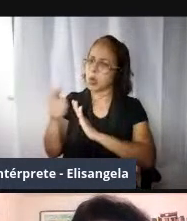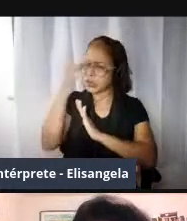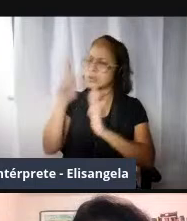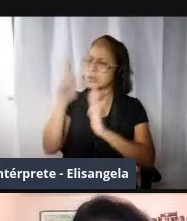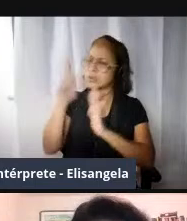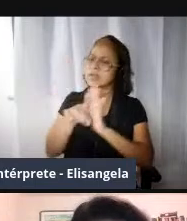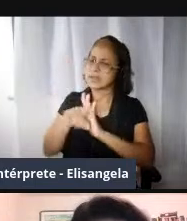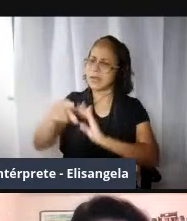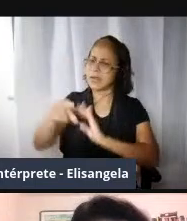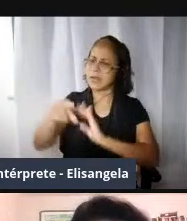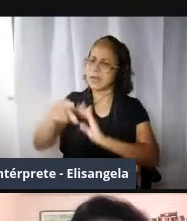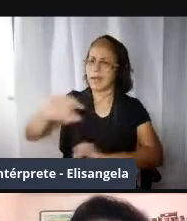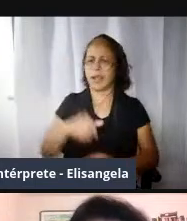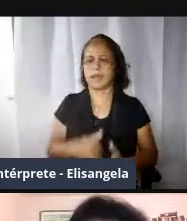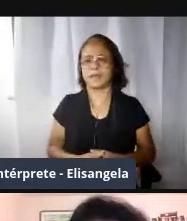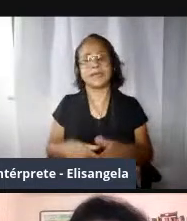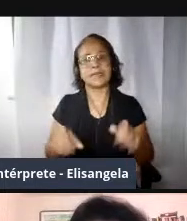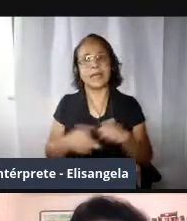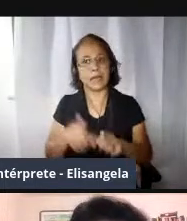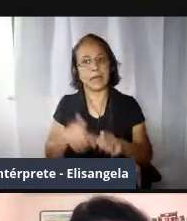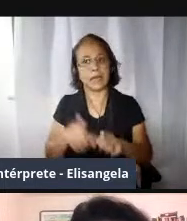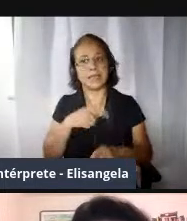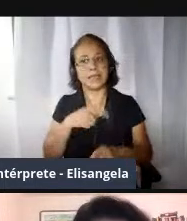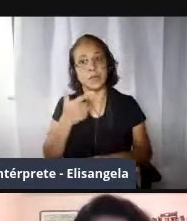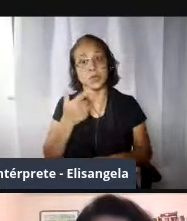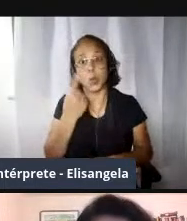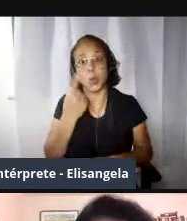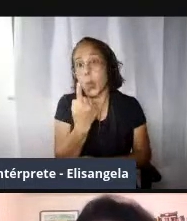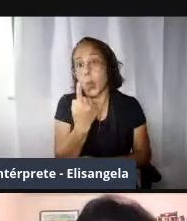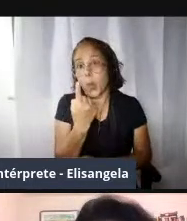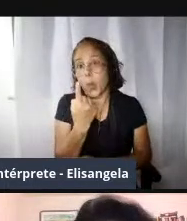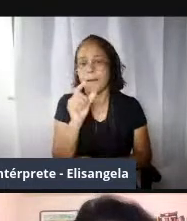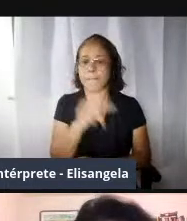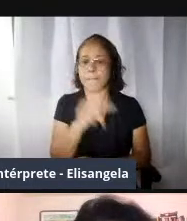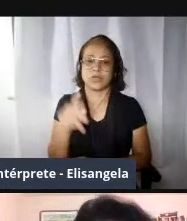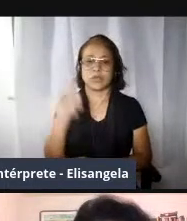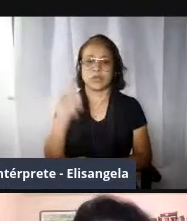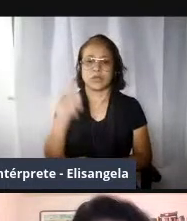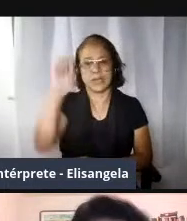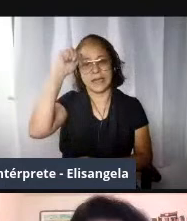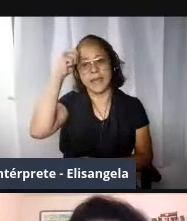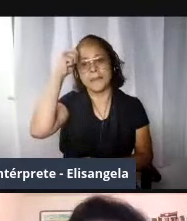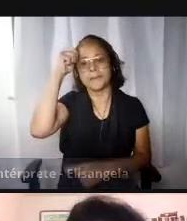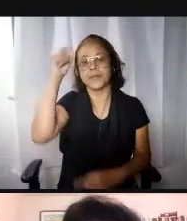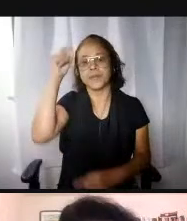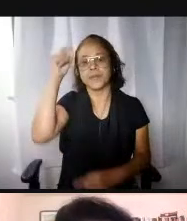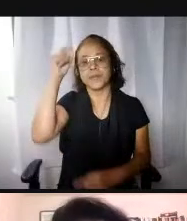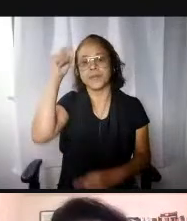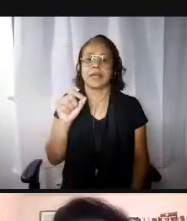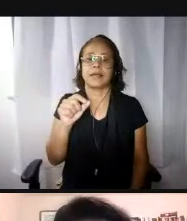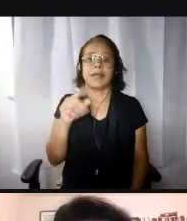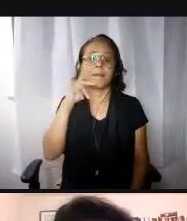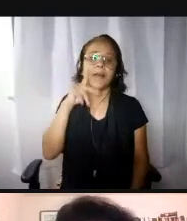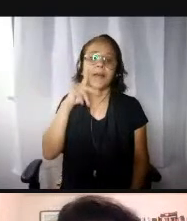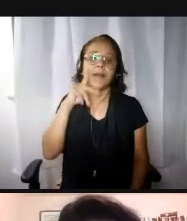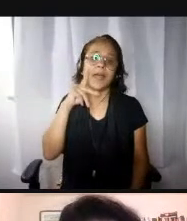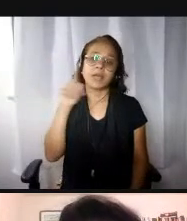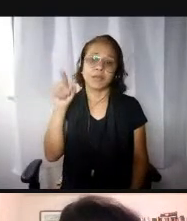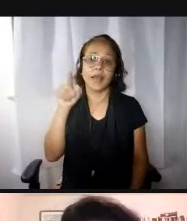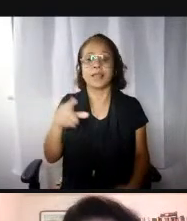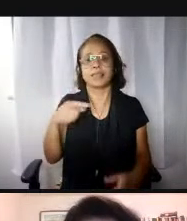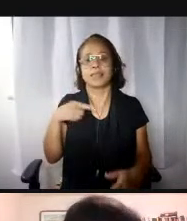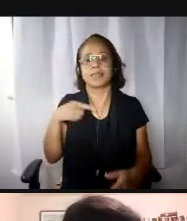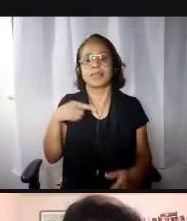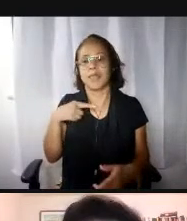uma professora negra até agora estudada, que é a Adélia de França, que nasceu no início, né, do século XX, tem a trajetória aí durante